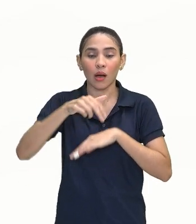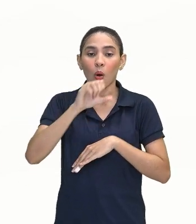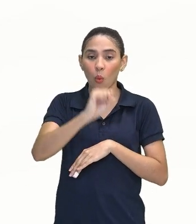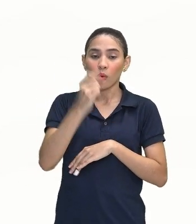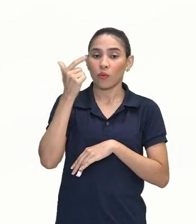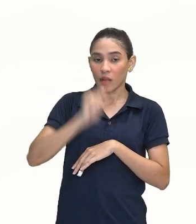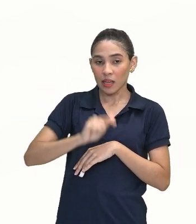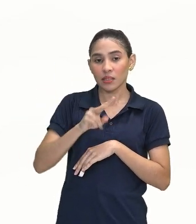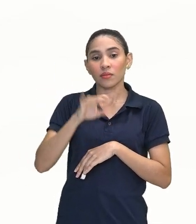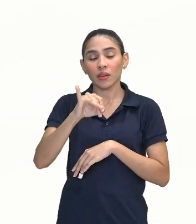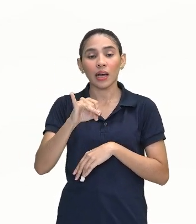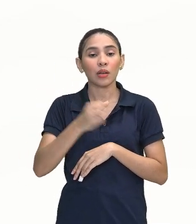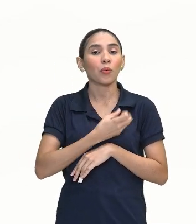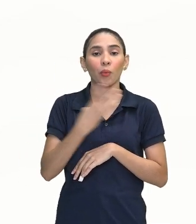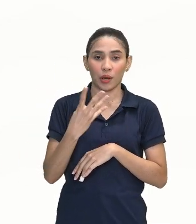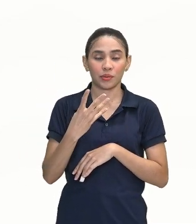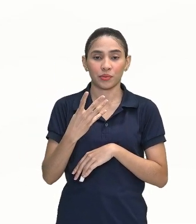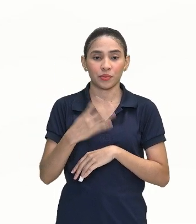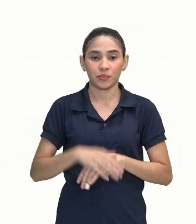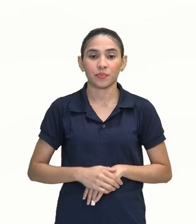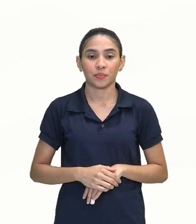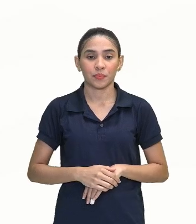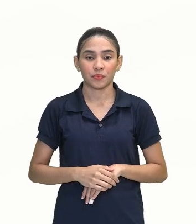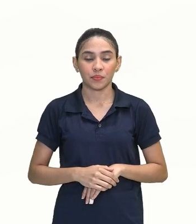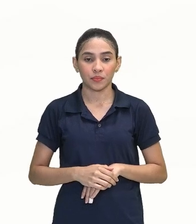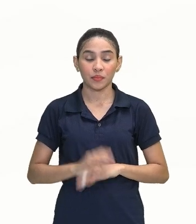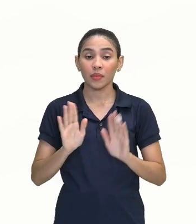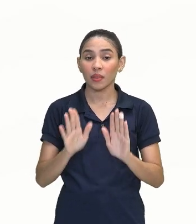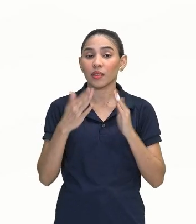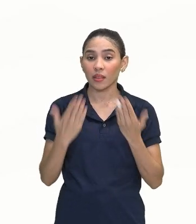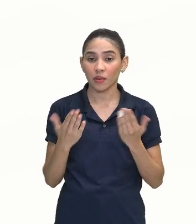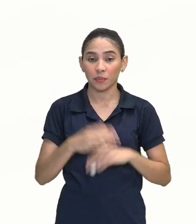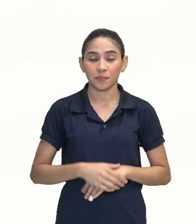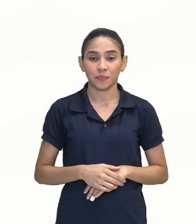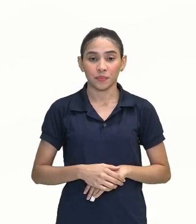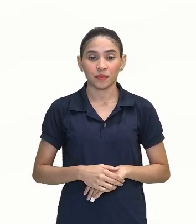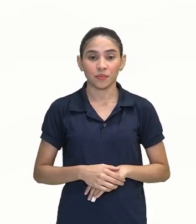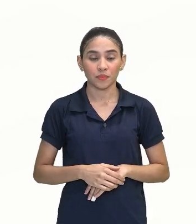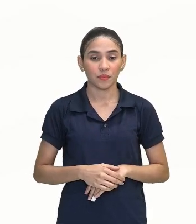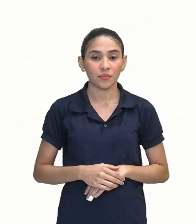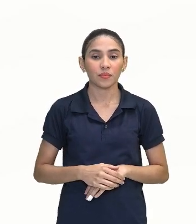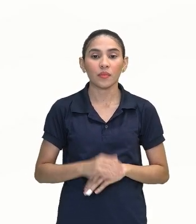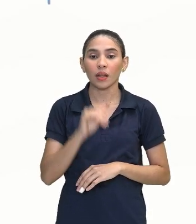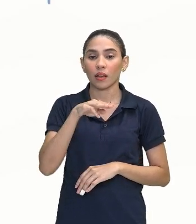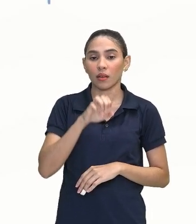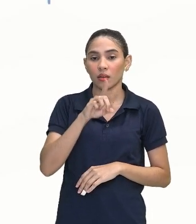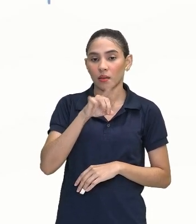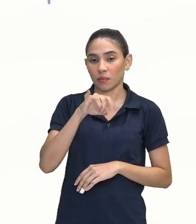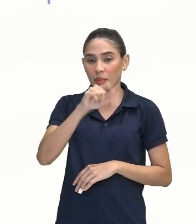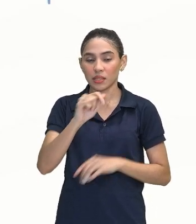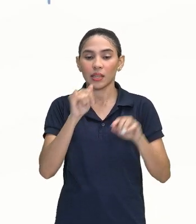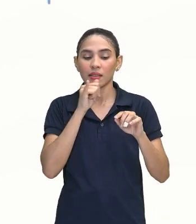vezes, ele percorrerá um total de quantos metros, tá? Então, olha só, gente. Como a medida do comprimento